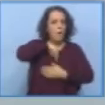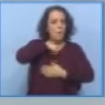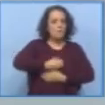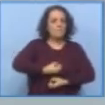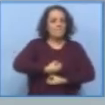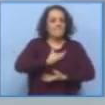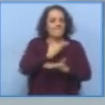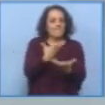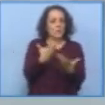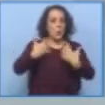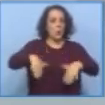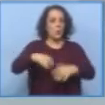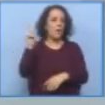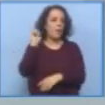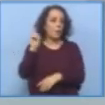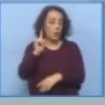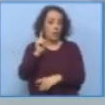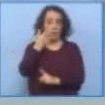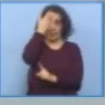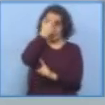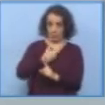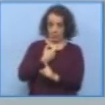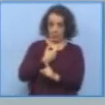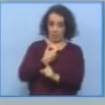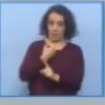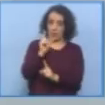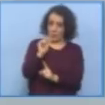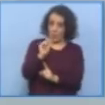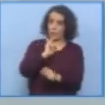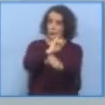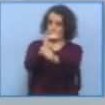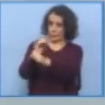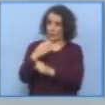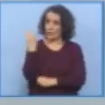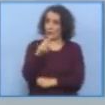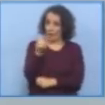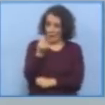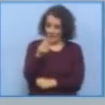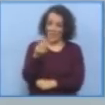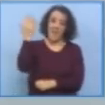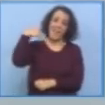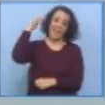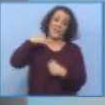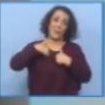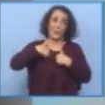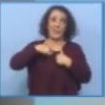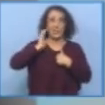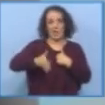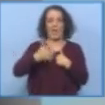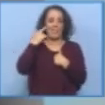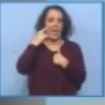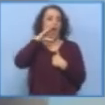foi algo de muito importante para mim e para muitos outros jovens, mais jovens, eu já nessa altura já estava bastante na idade